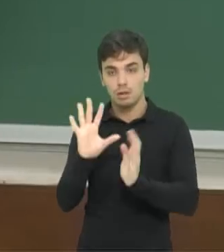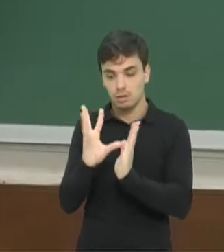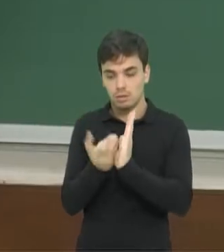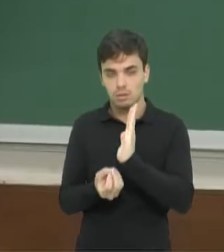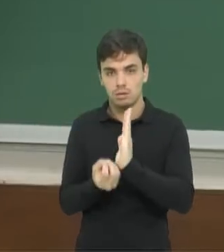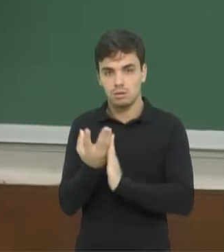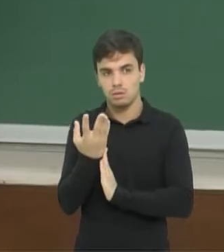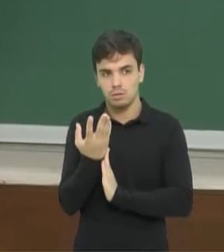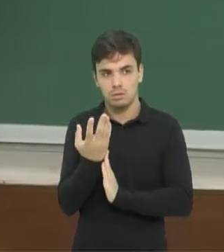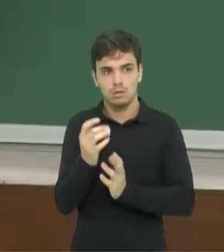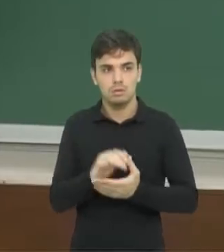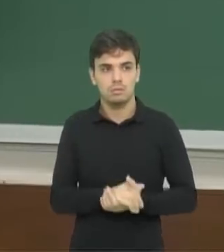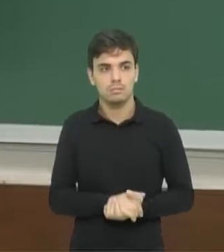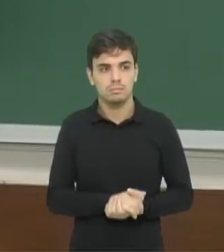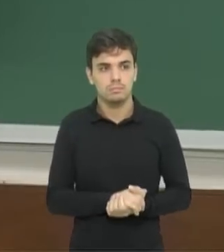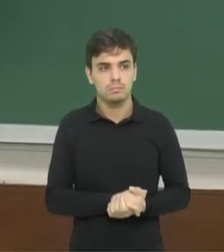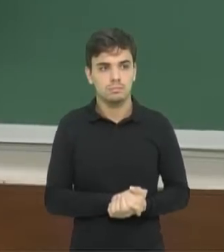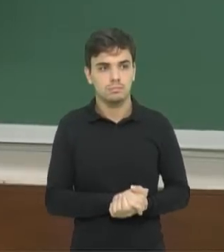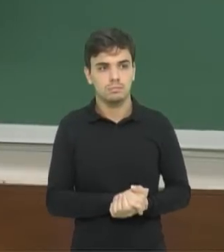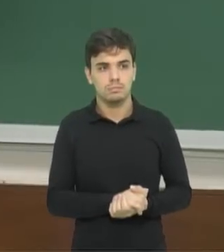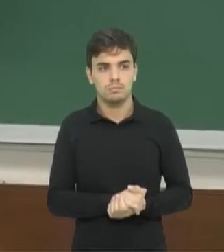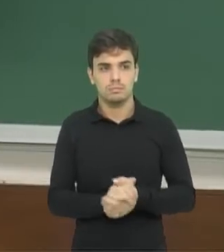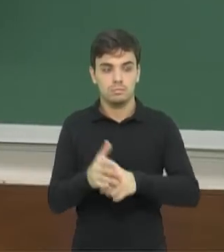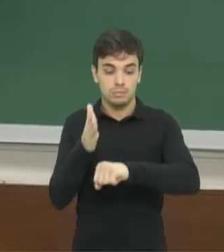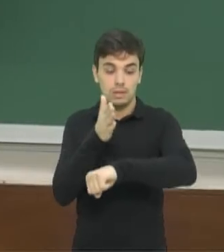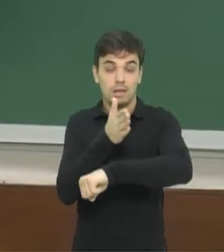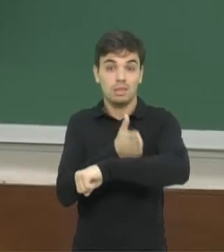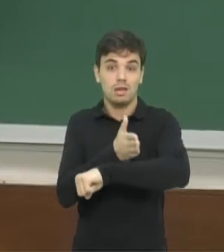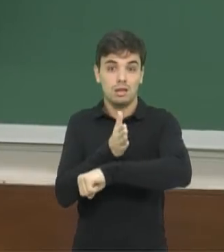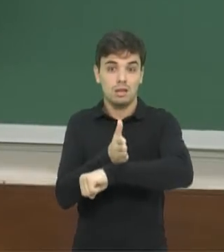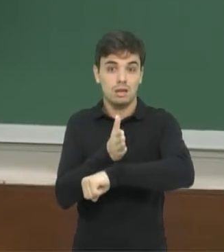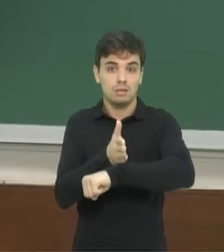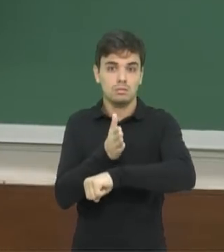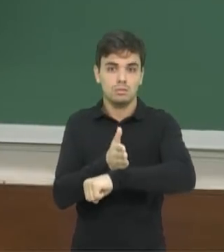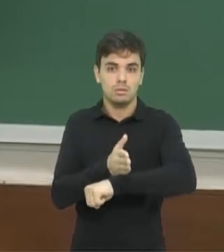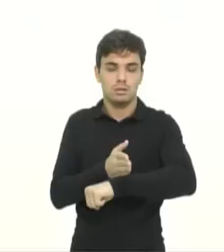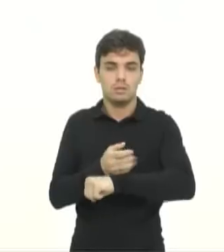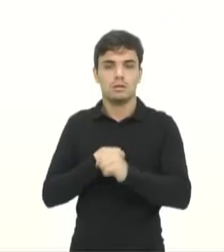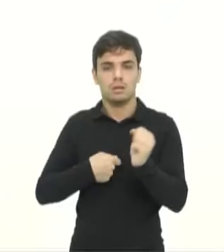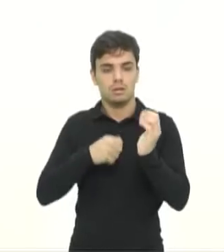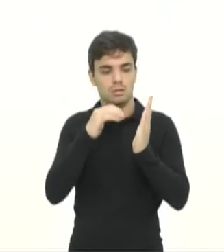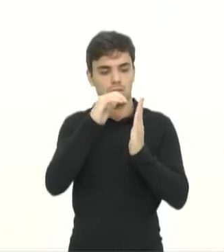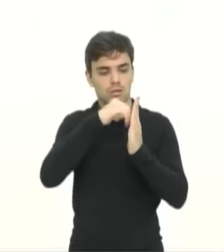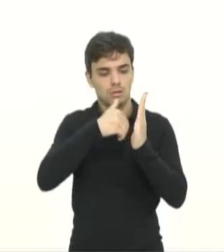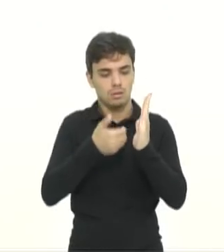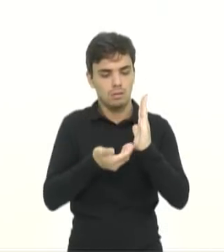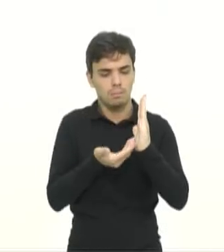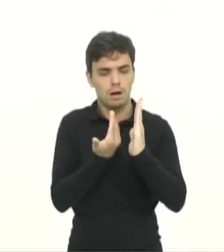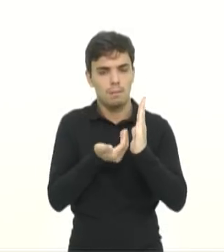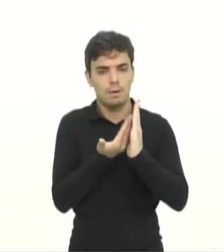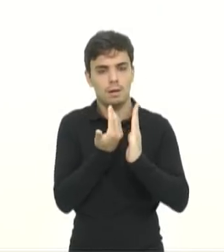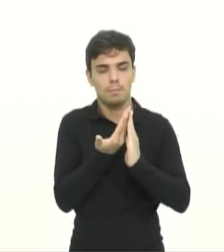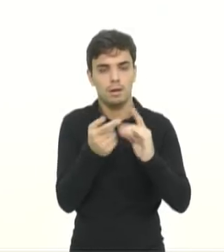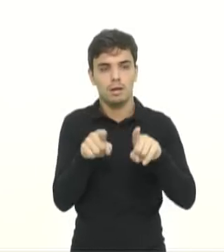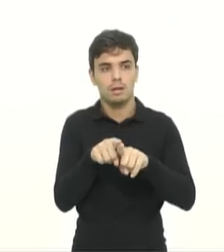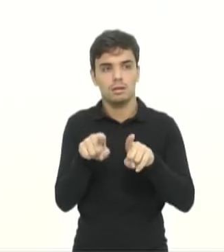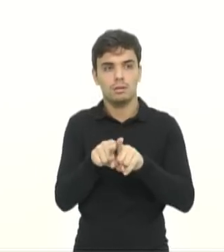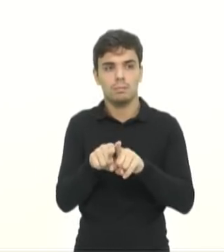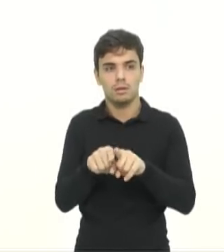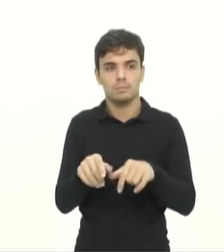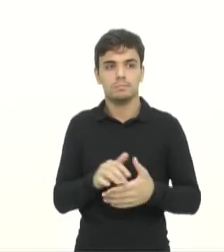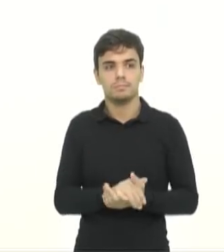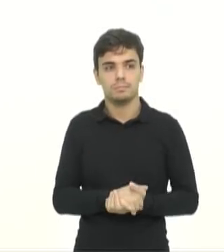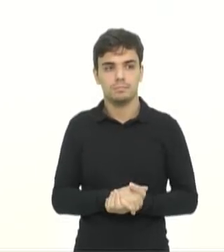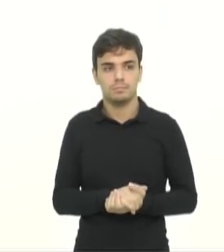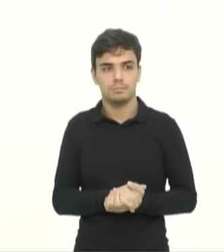Rafael, Michelangelo. Eu tenho da Idade Moderna também o Barroco, Rembrandt. Eu tenho a partir disso também,